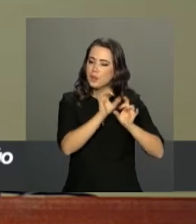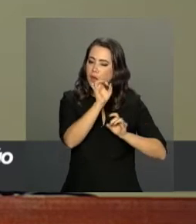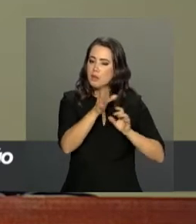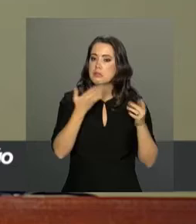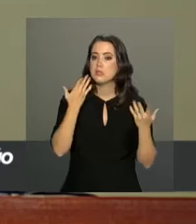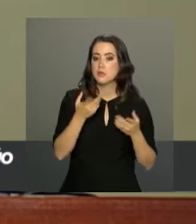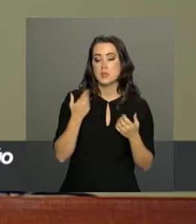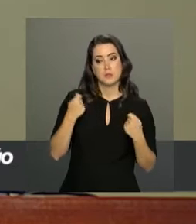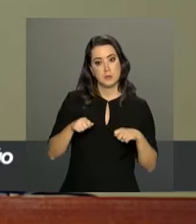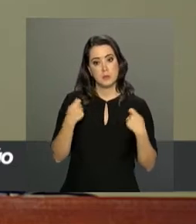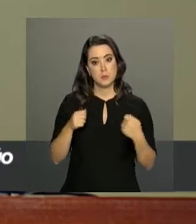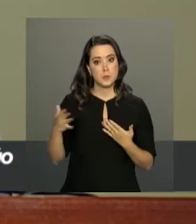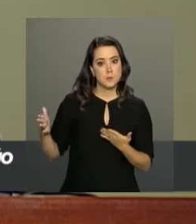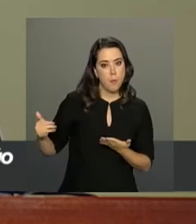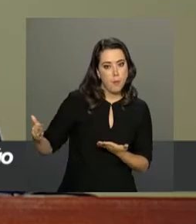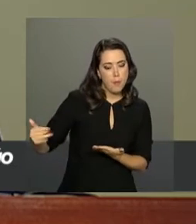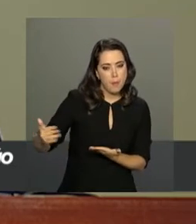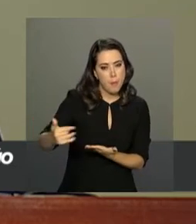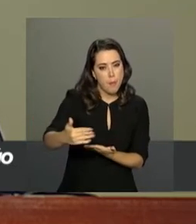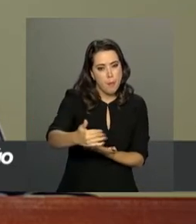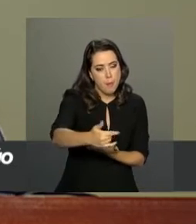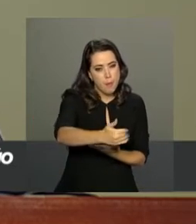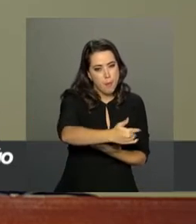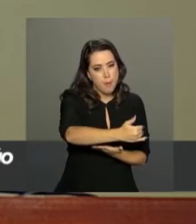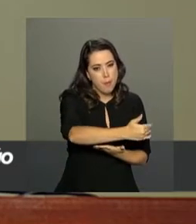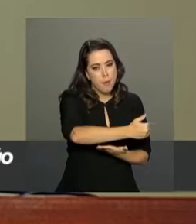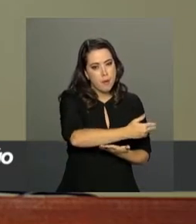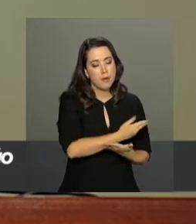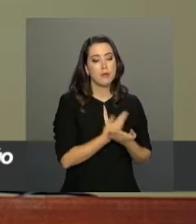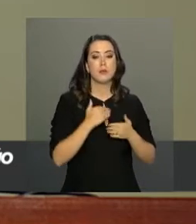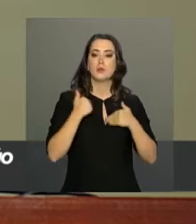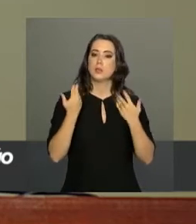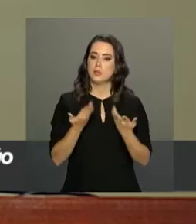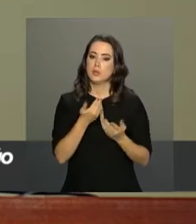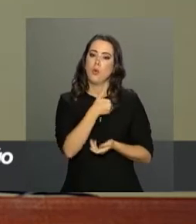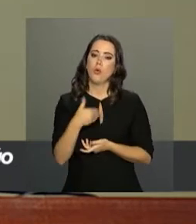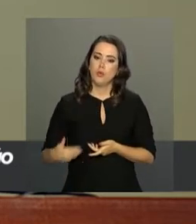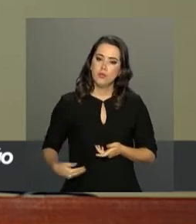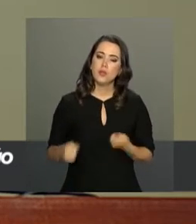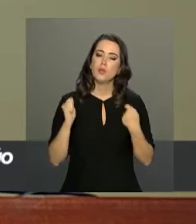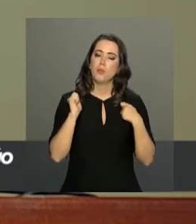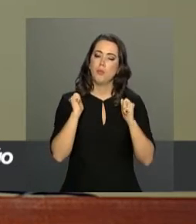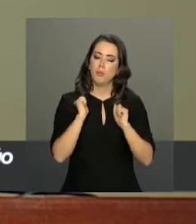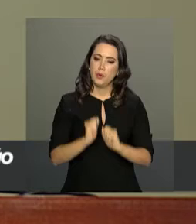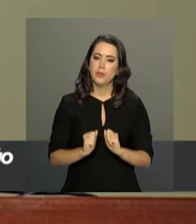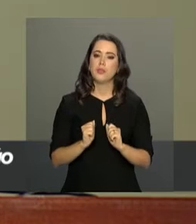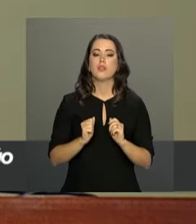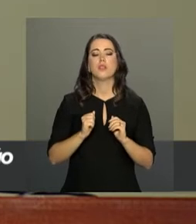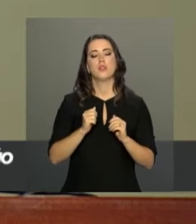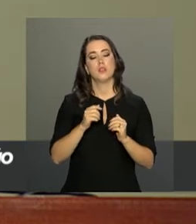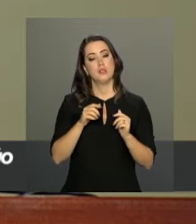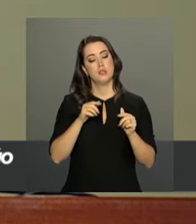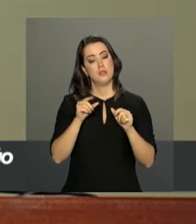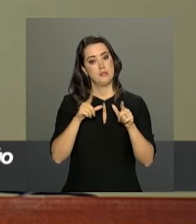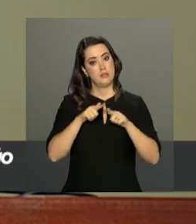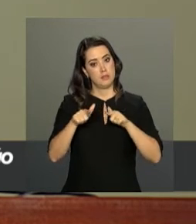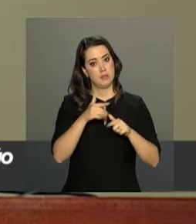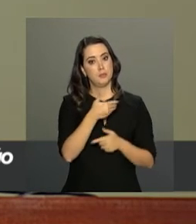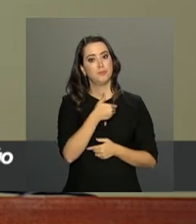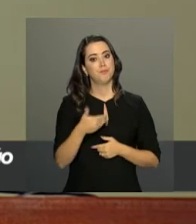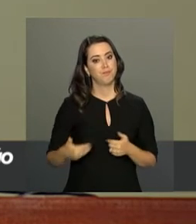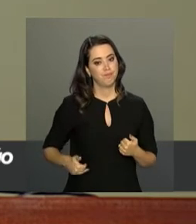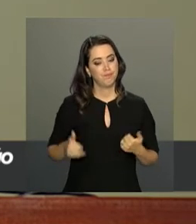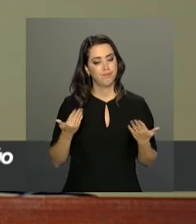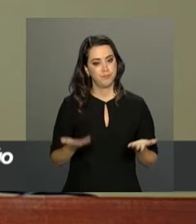auferir receita para assim desempenhar as atividades estatais é o que faz o doutor haxixe por totó